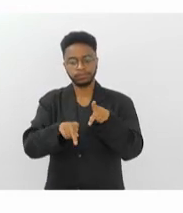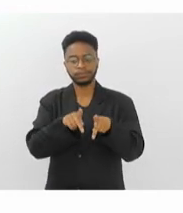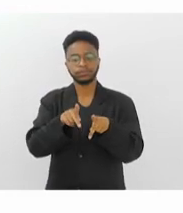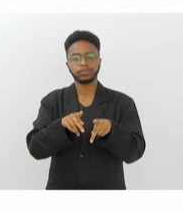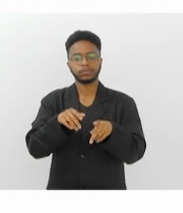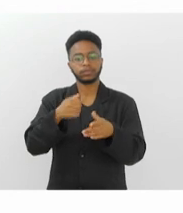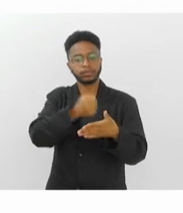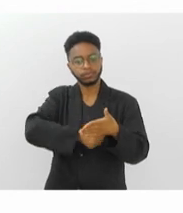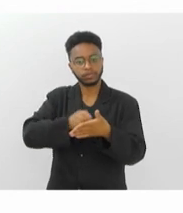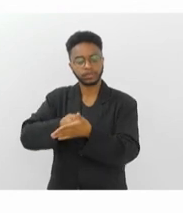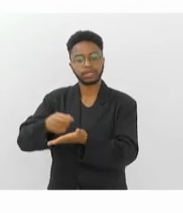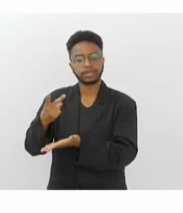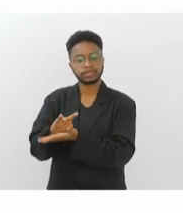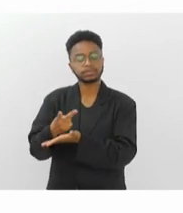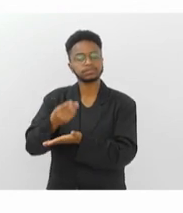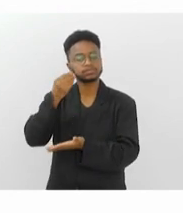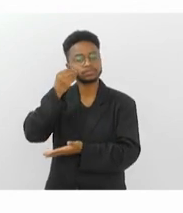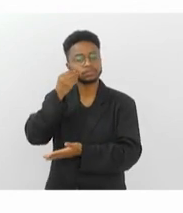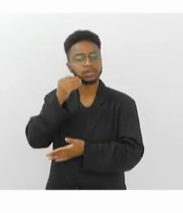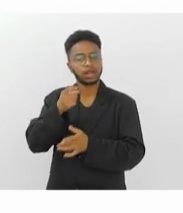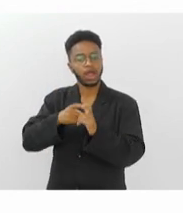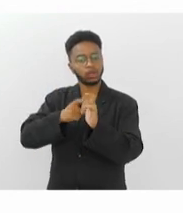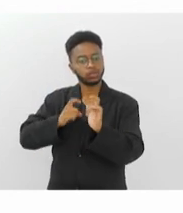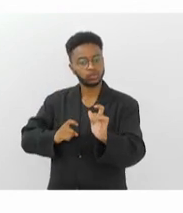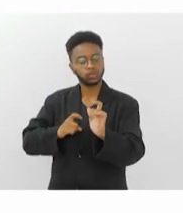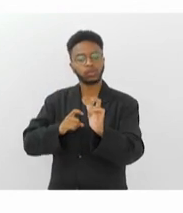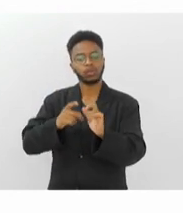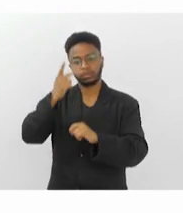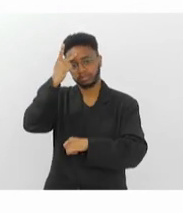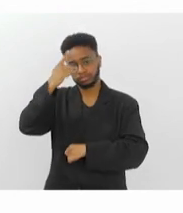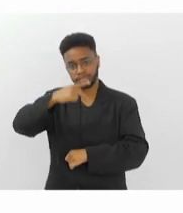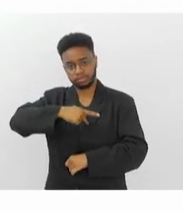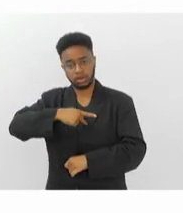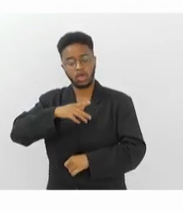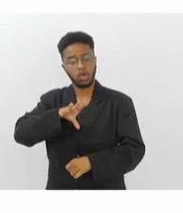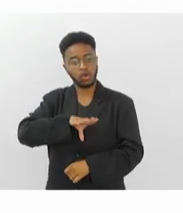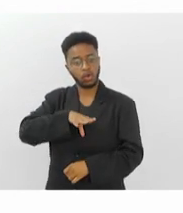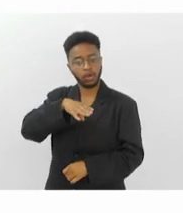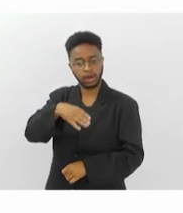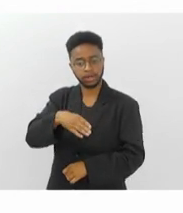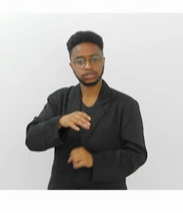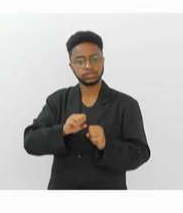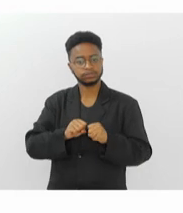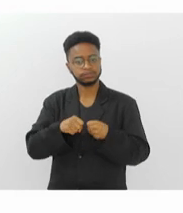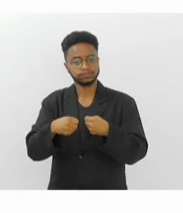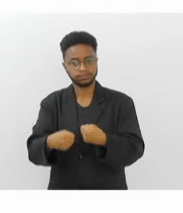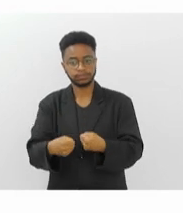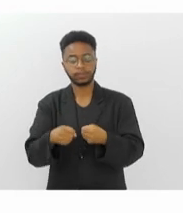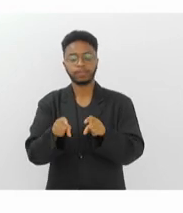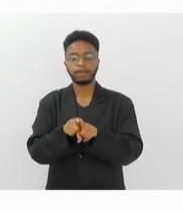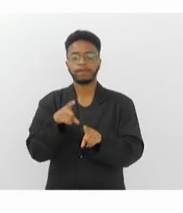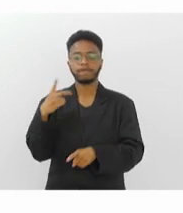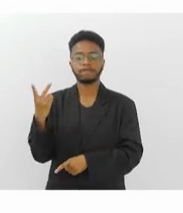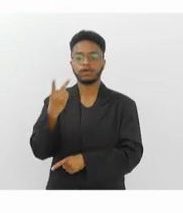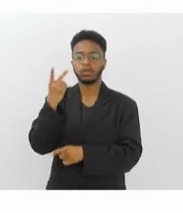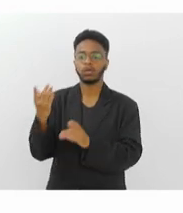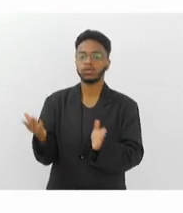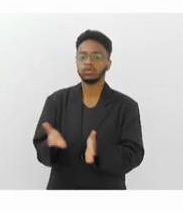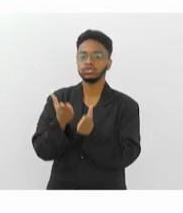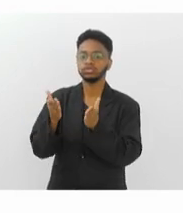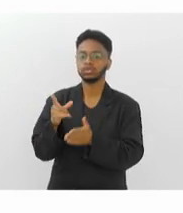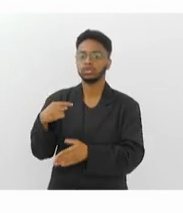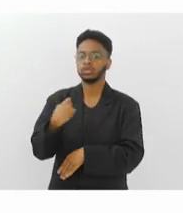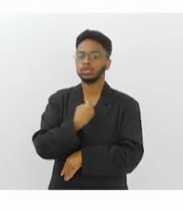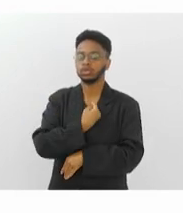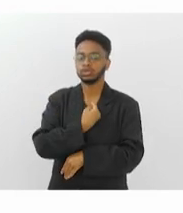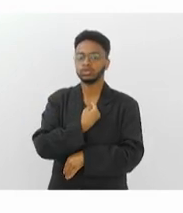lutou pela sua autonomia, pela sua independência, coragem e bravura. Valores estes que impulsionam ainda mais a nossa aposta